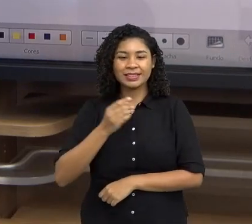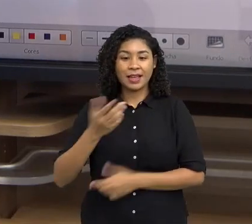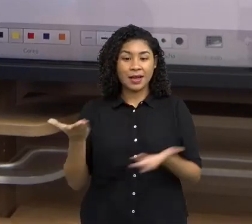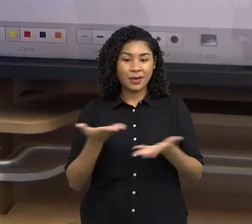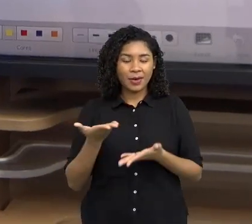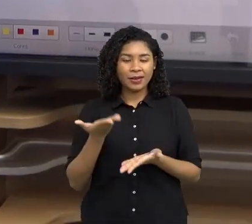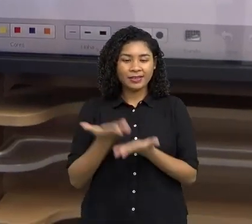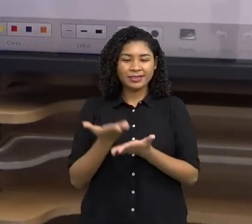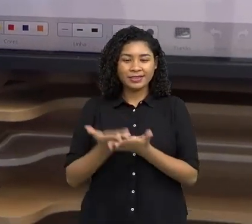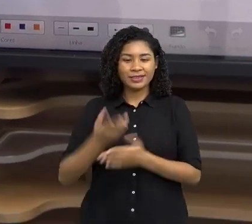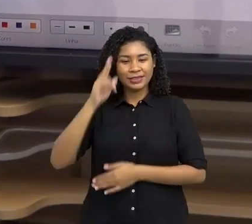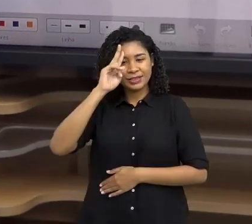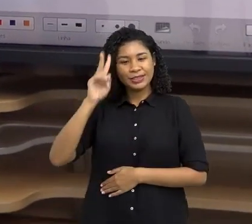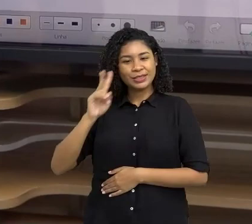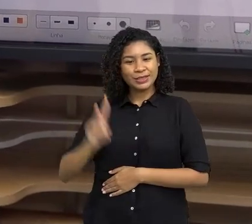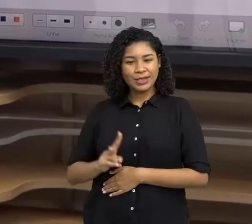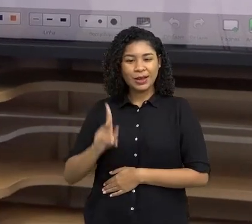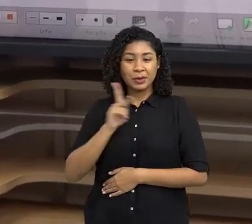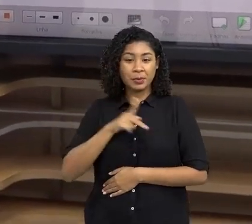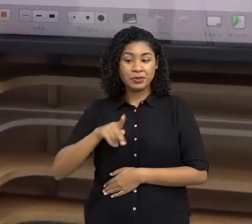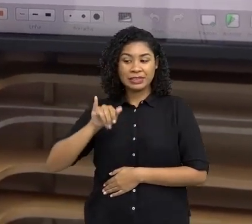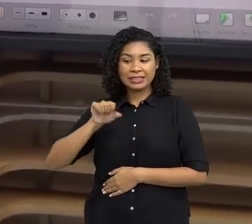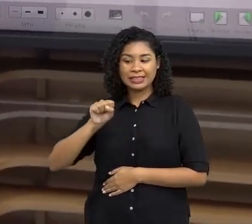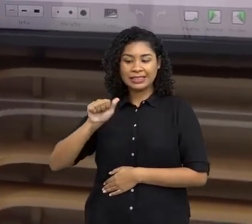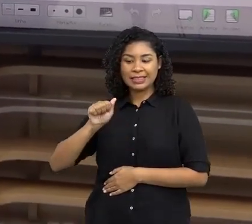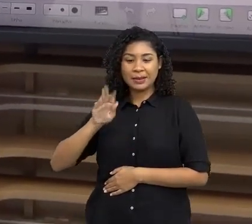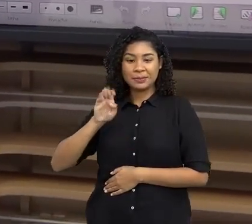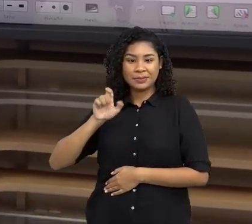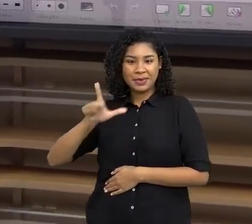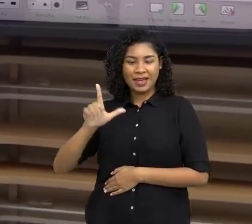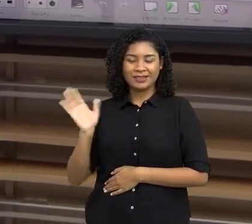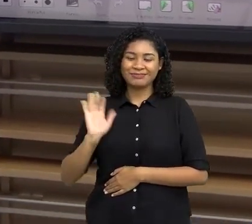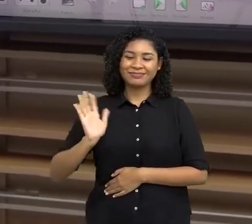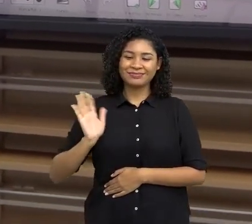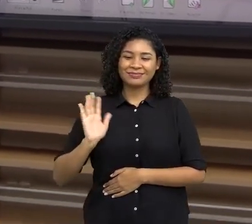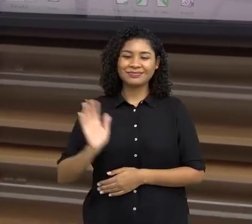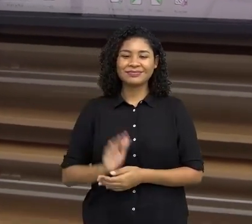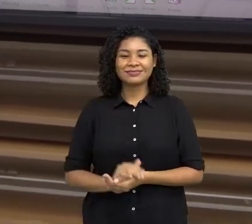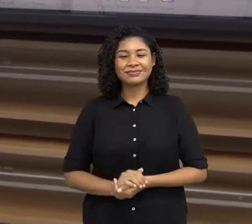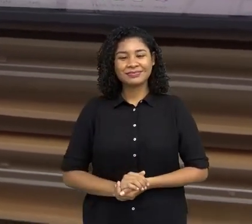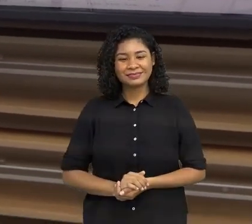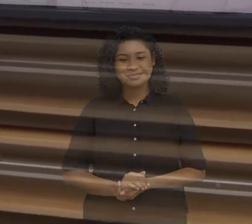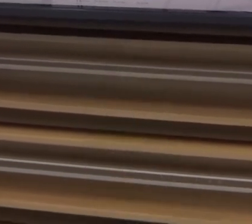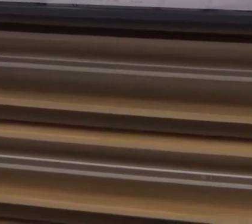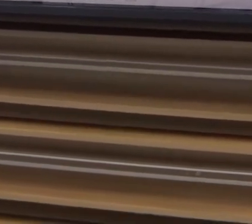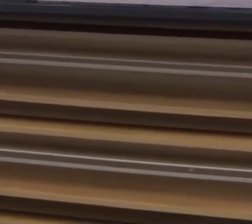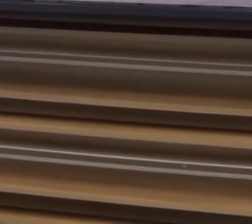com a aula de história, praticando aí com a professora Isabel. Até a próxima, gente. Tudo de bom.